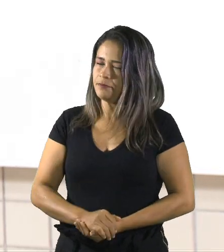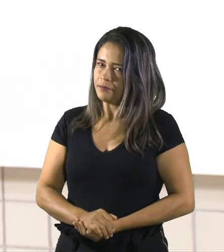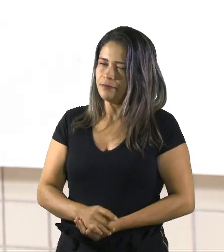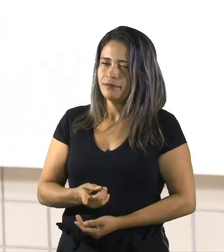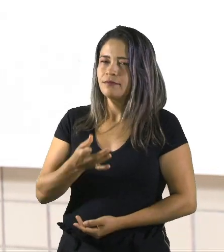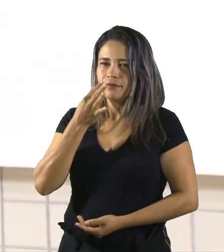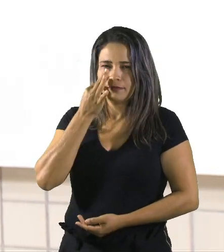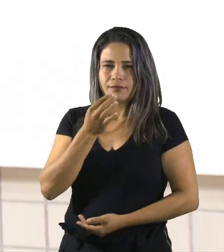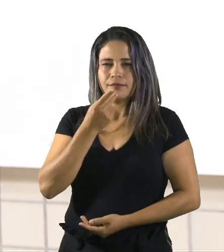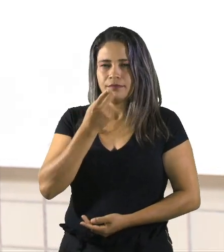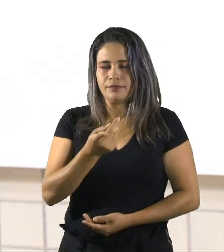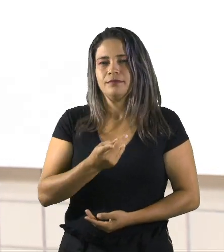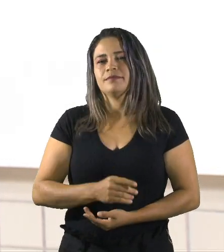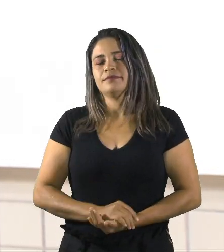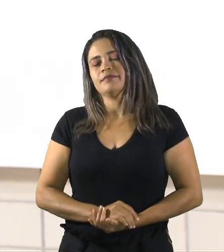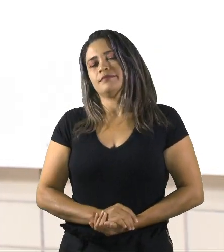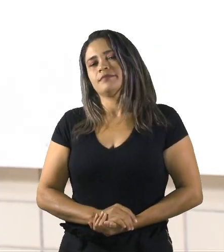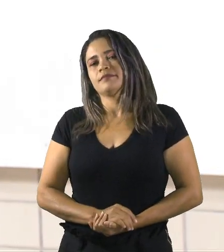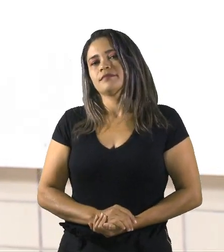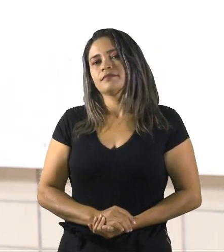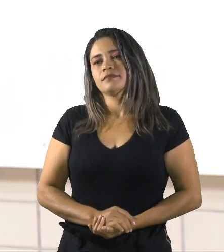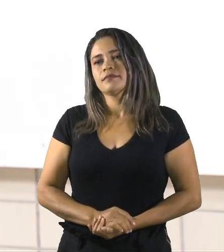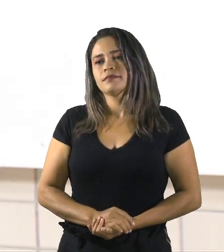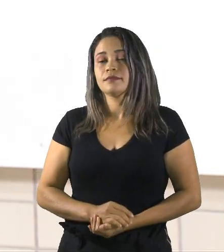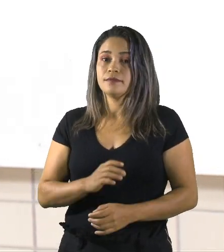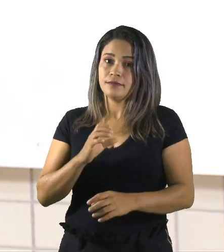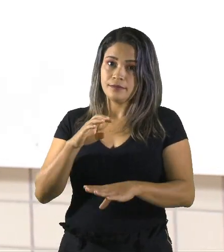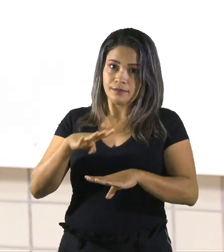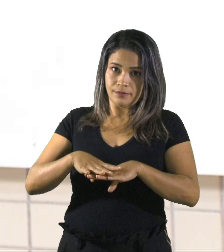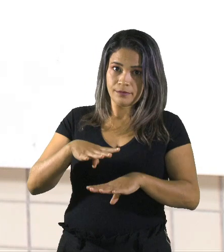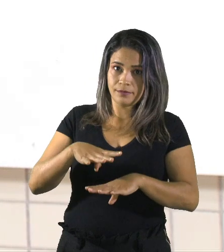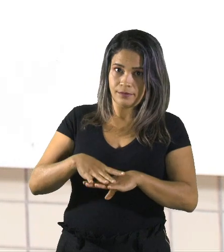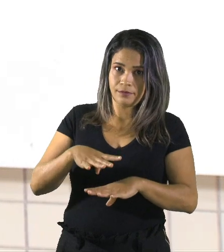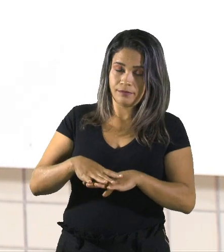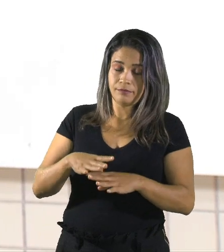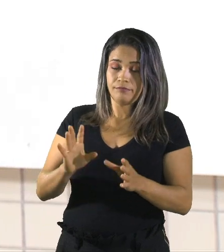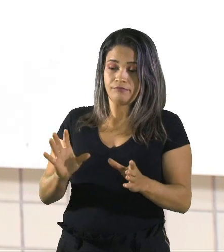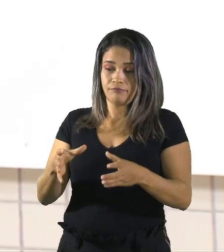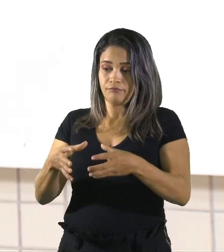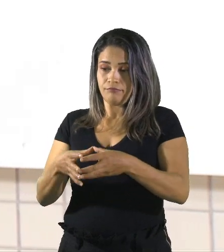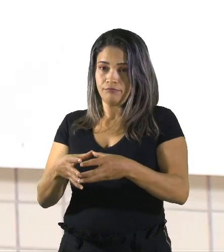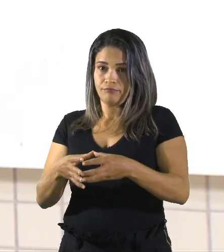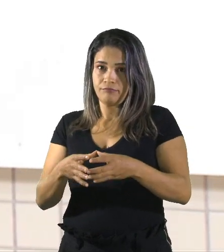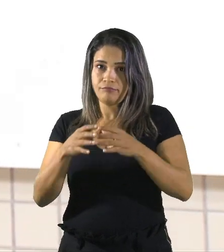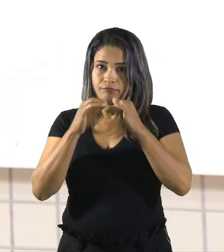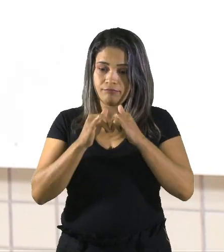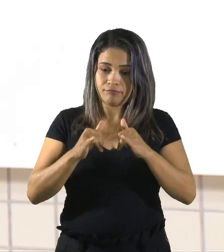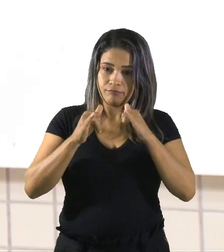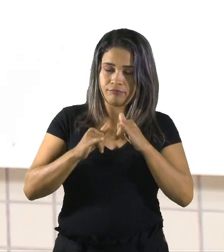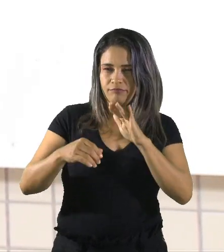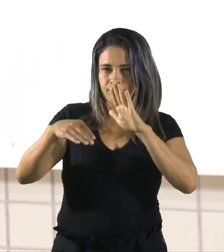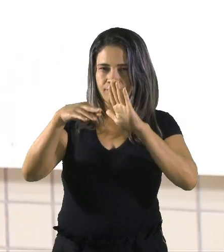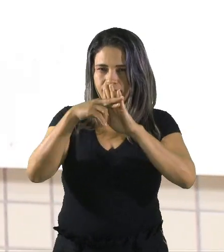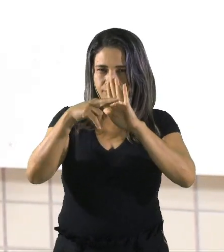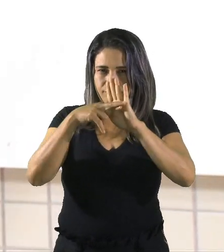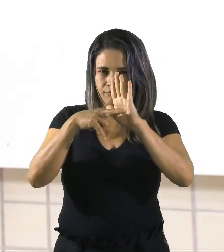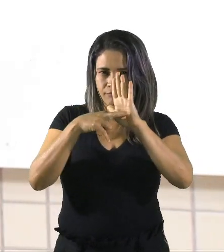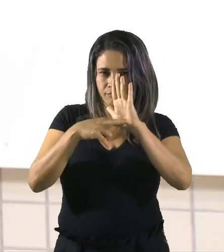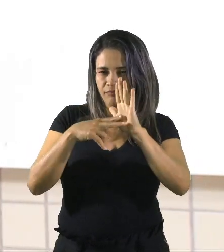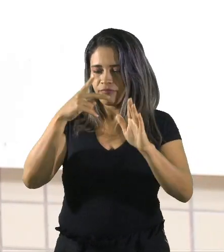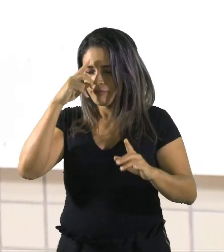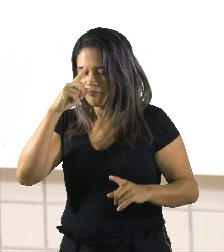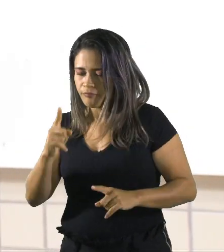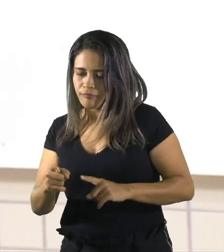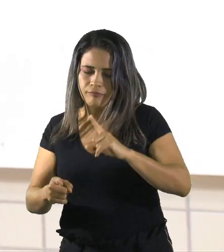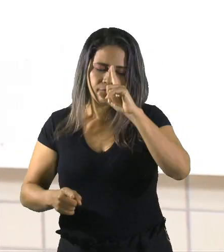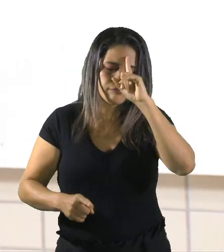observação, a gente passar para isso, em matemática, quando a gente tem um conjunto de instruções, né, um conjunto de regrinhas, dizendo faça isso,